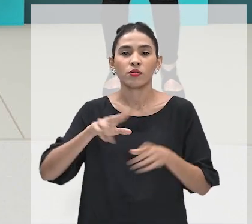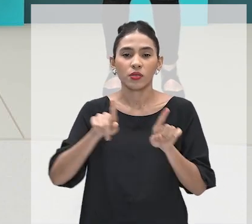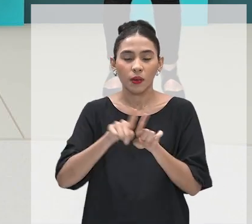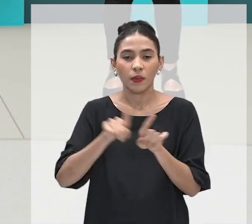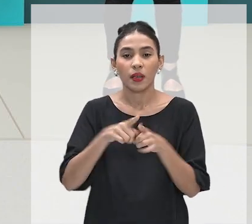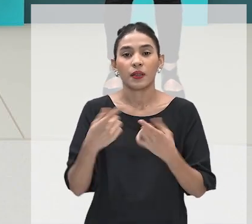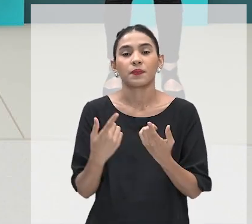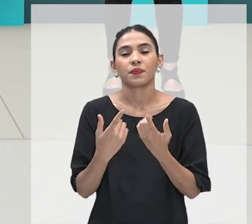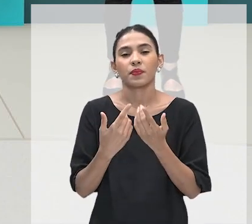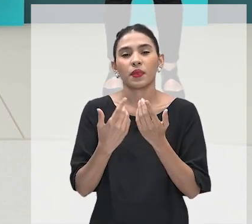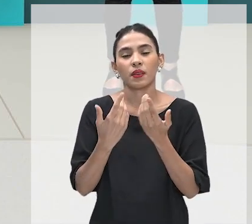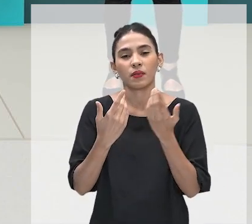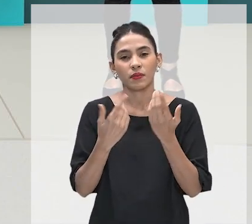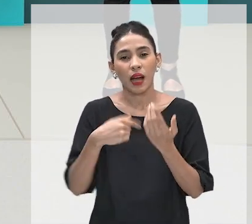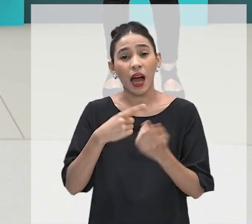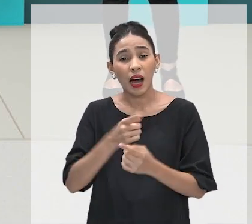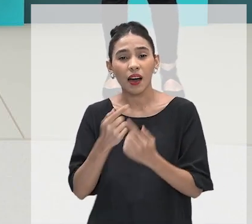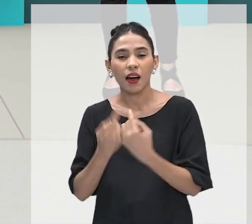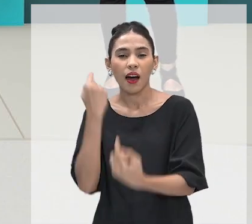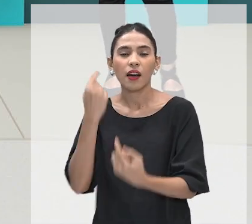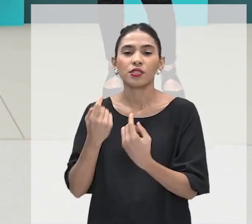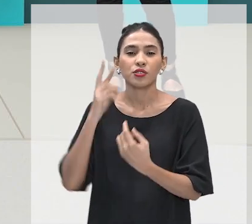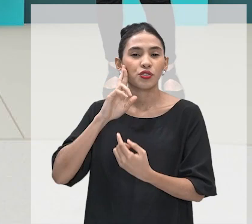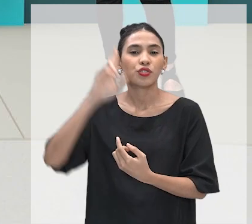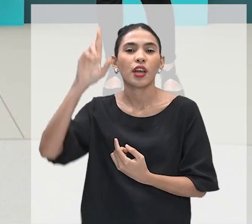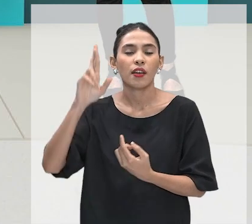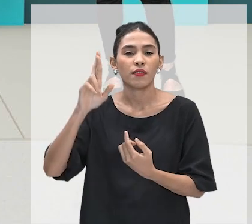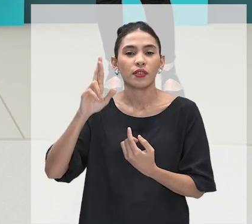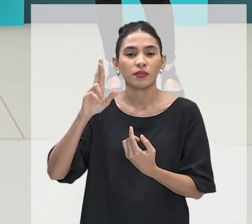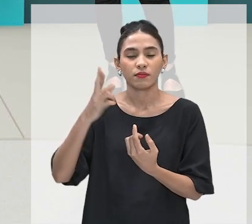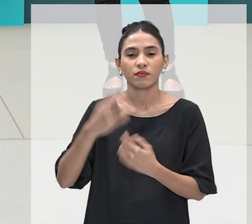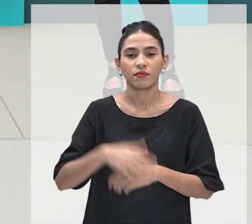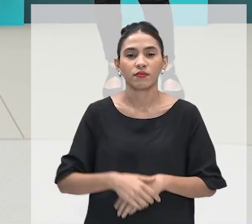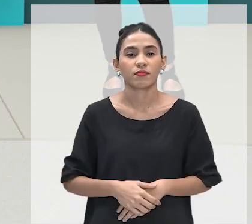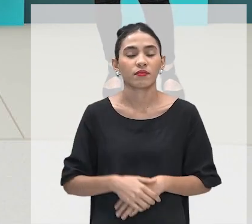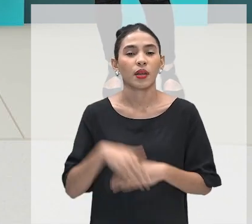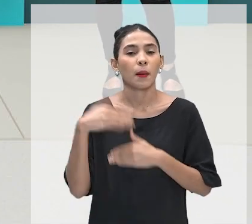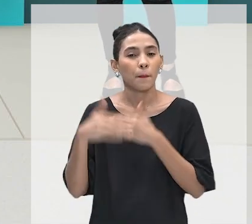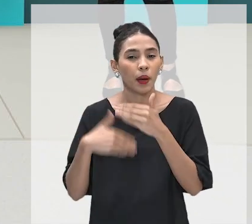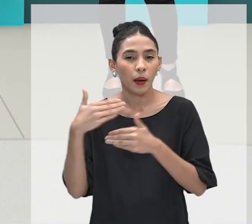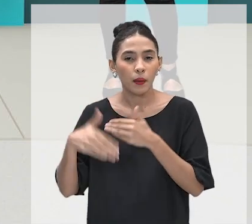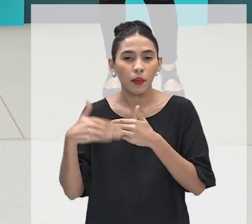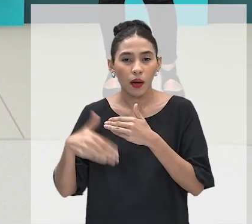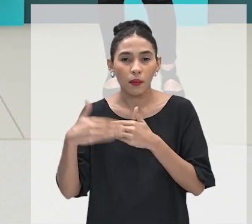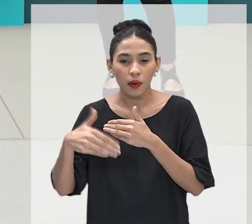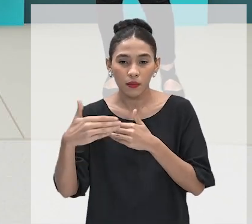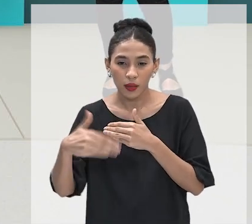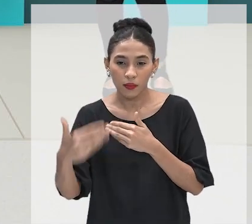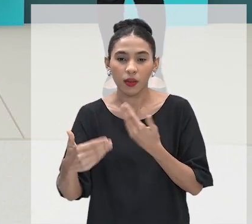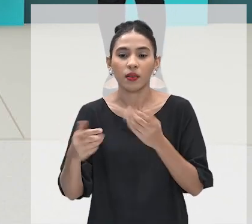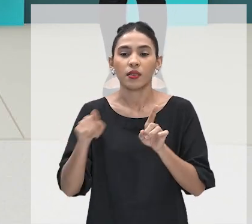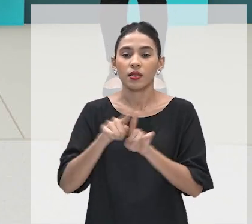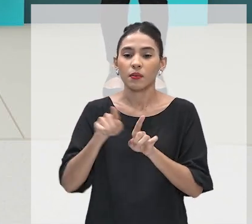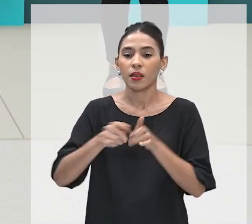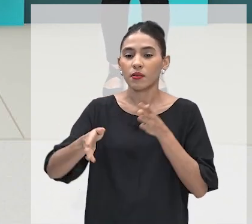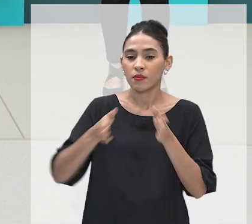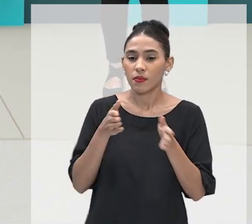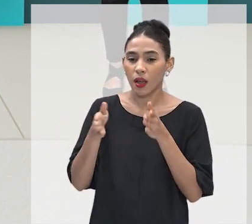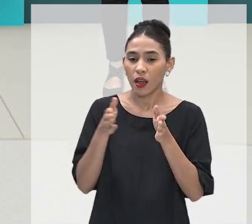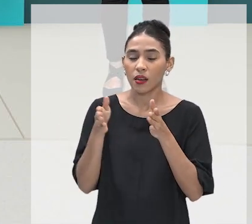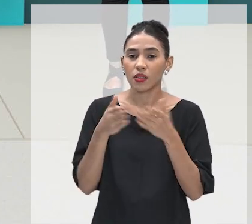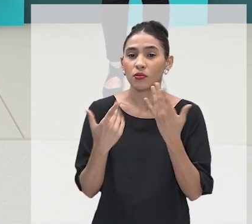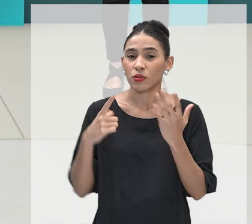eram ditadas pelo faraó. E assim foi passando e cada civilização, cada período foi dando